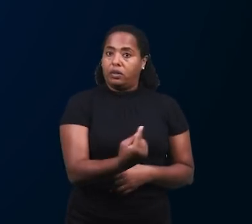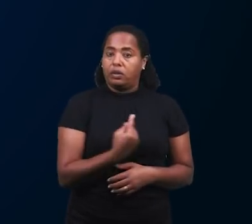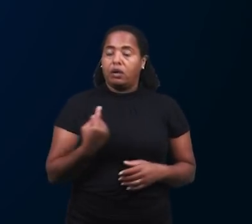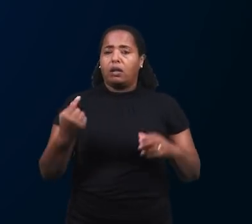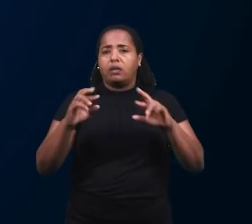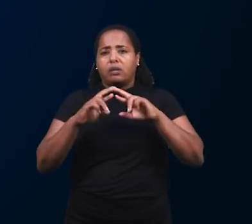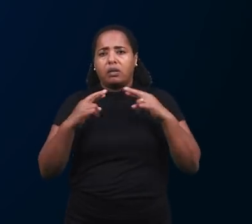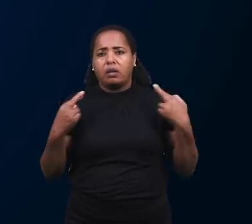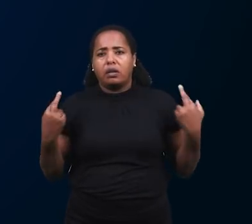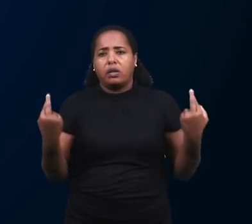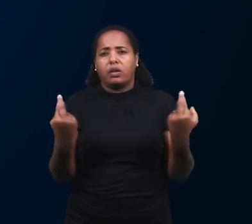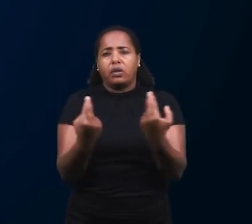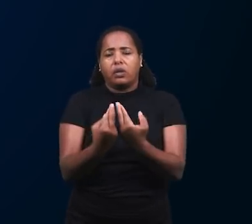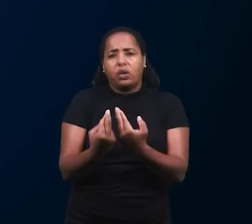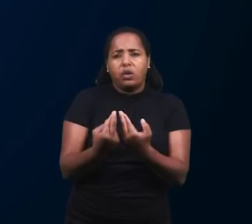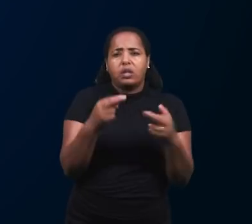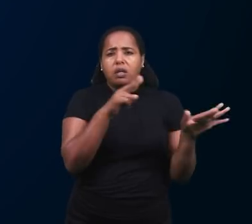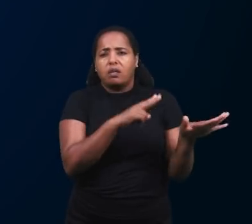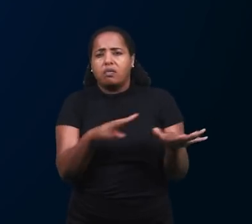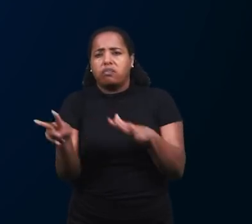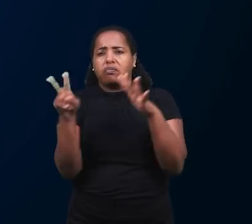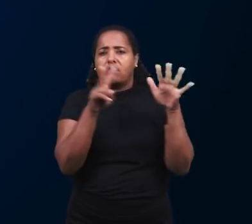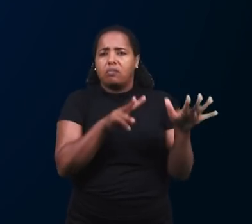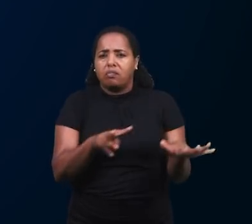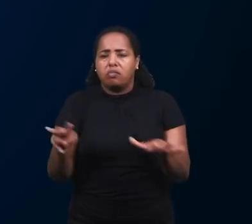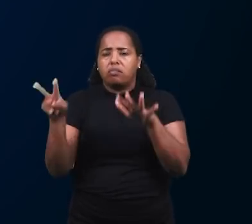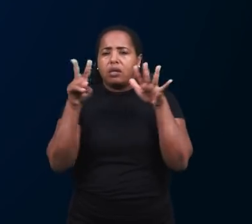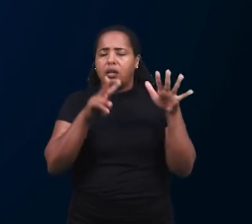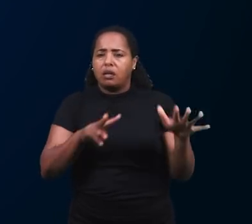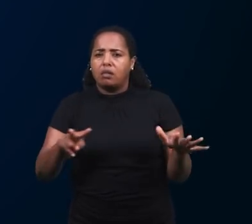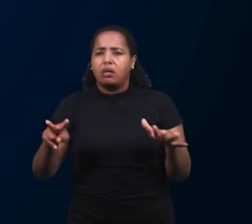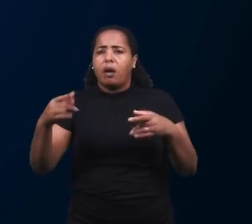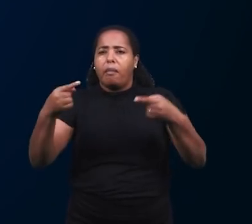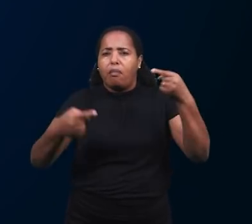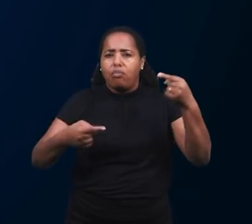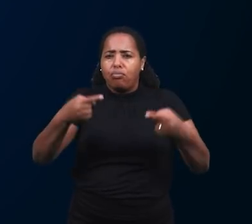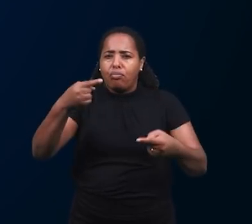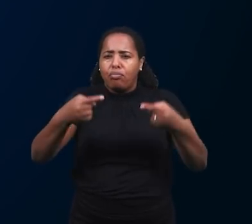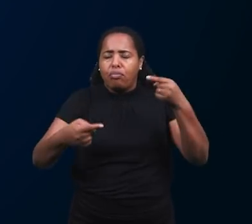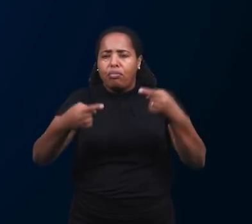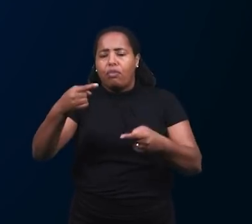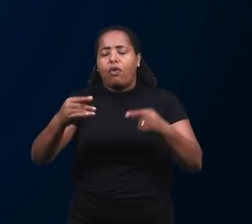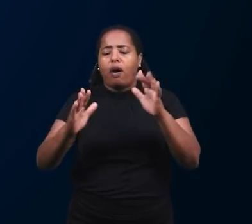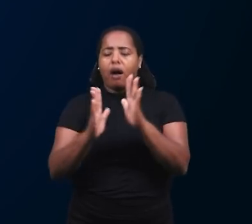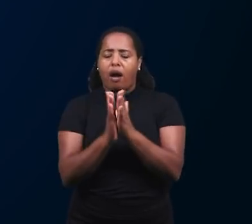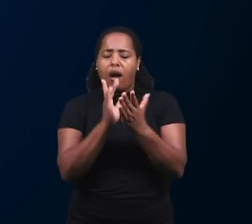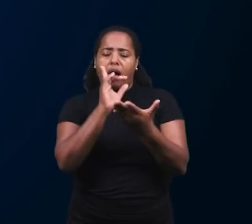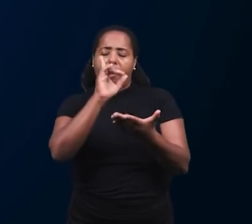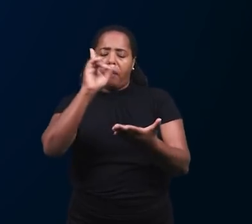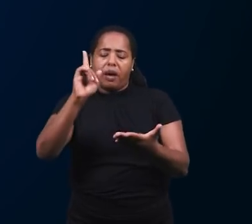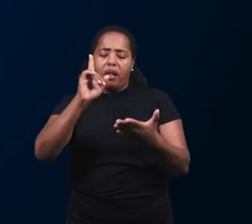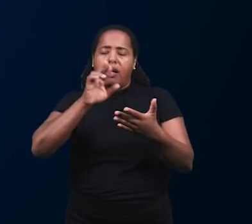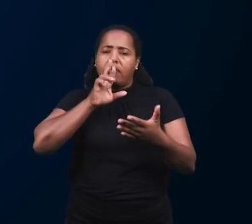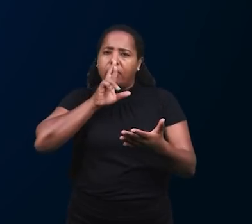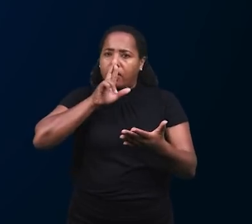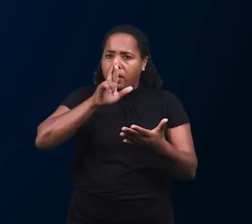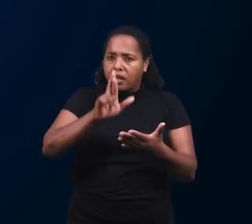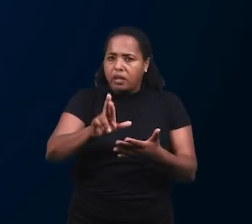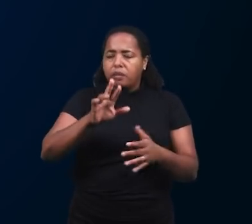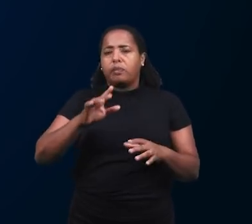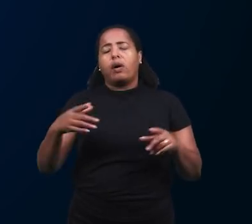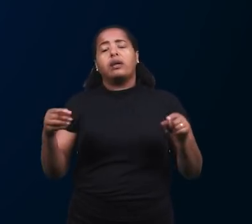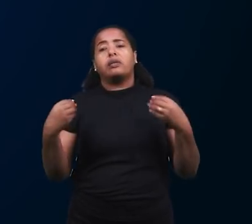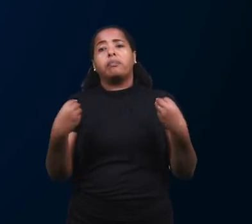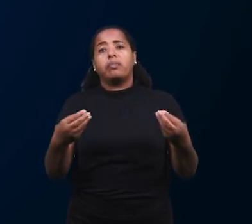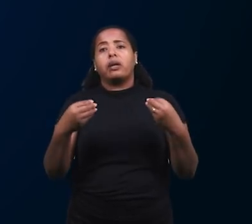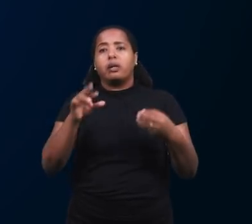forma grandiosa. Nós nos reunimos toda semana, as irmãs se reúnem para a discussão da palavra, né? Nós